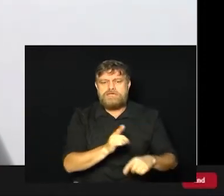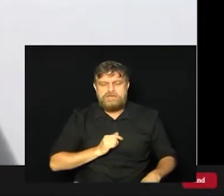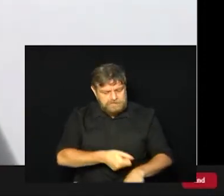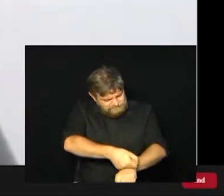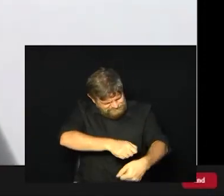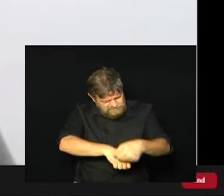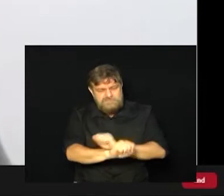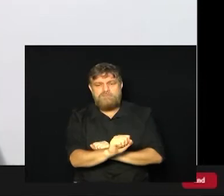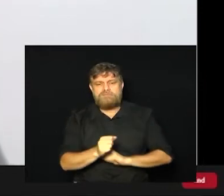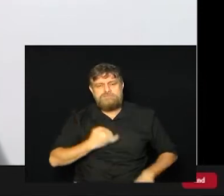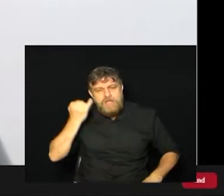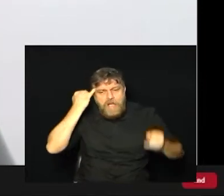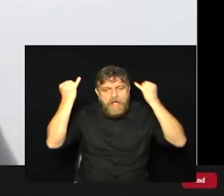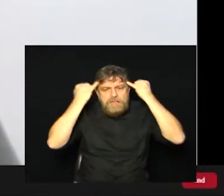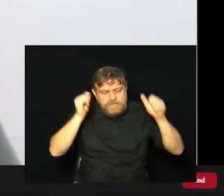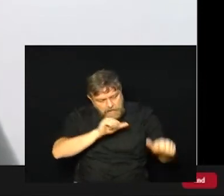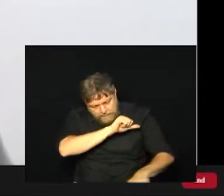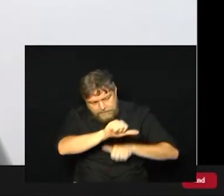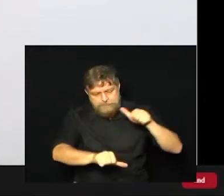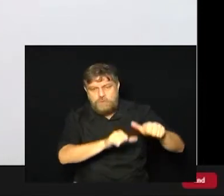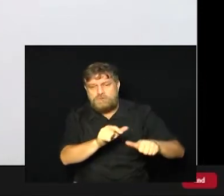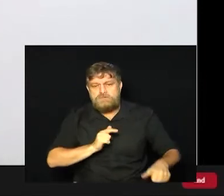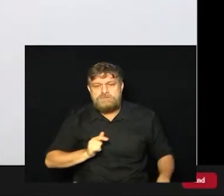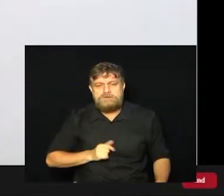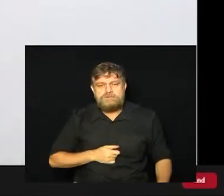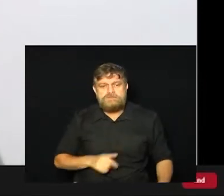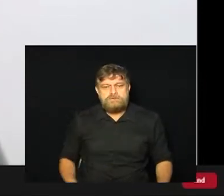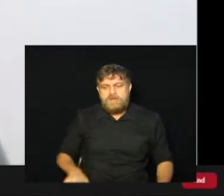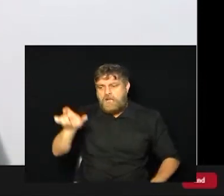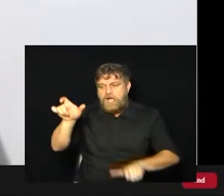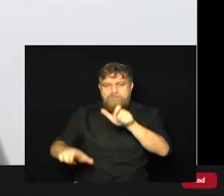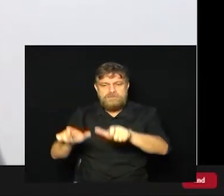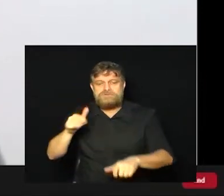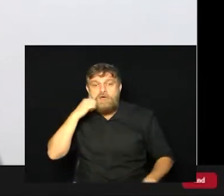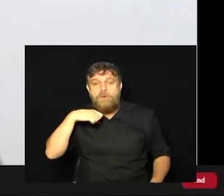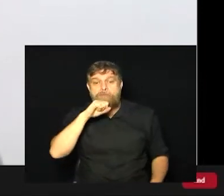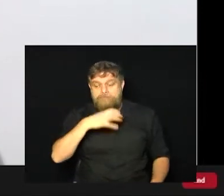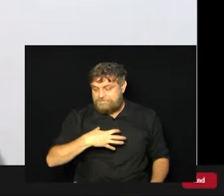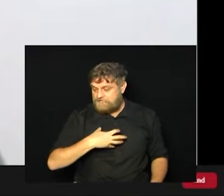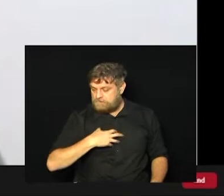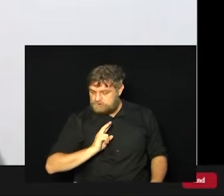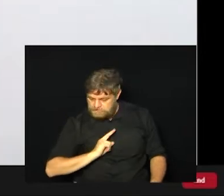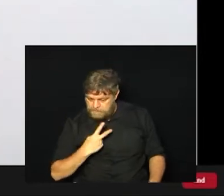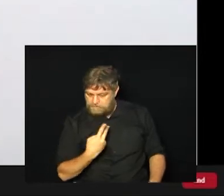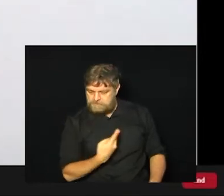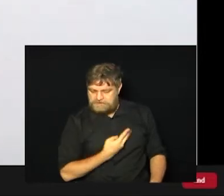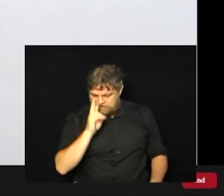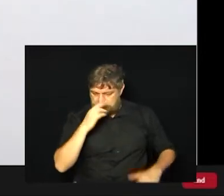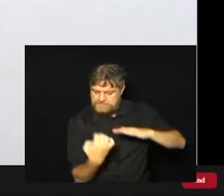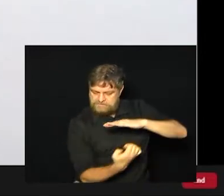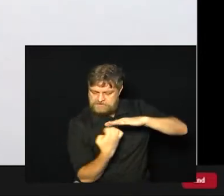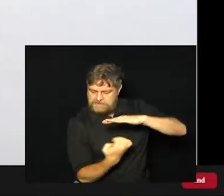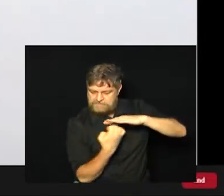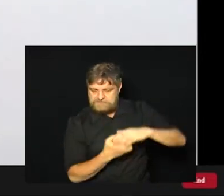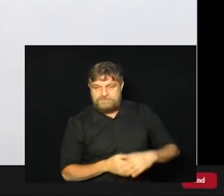a manga, reinventou o seu negócio, quem não arregaçou a manga e foi ser uma mãe diferente, um pai diferente, um empresário diferente. E